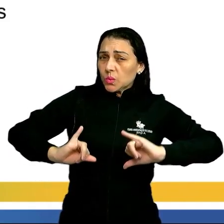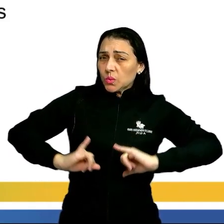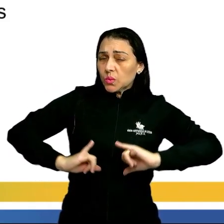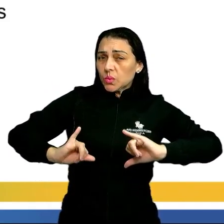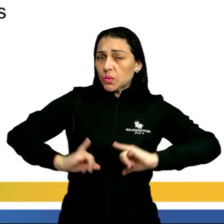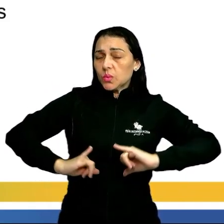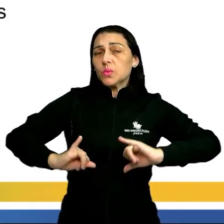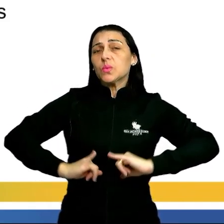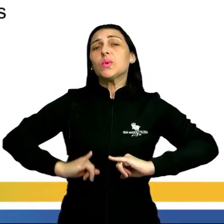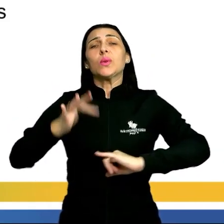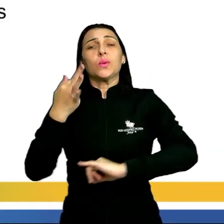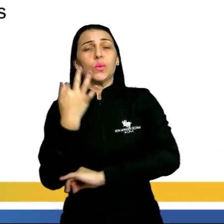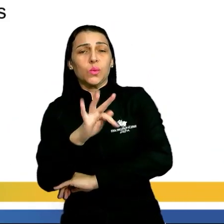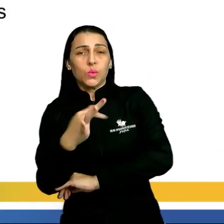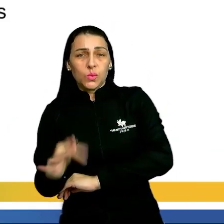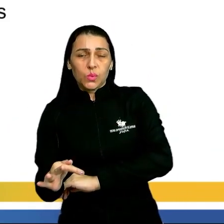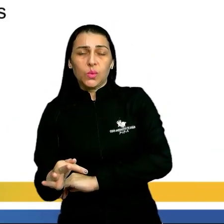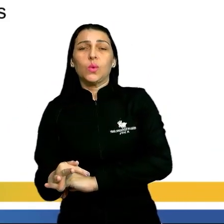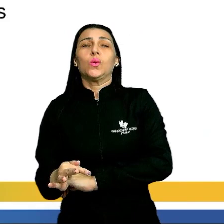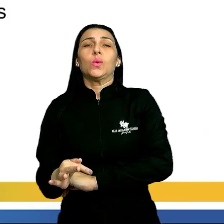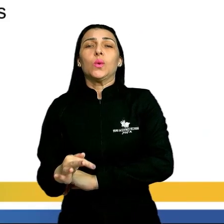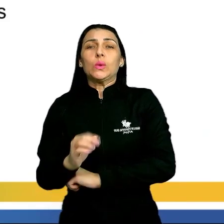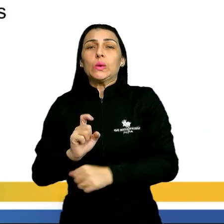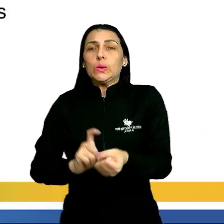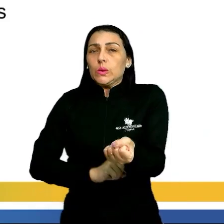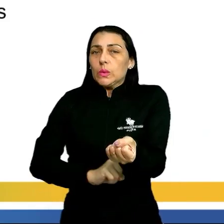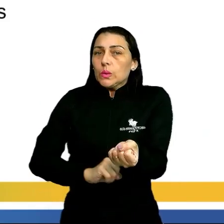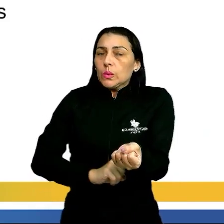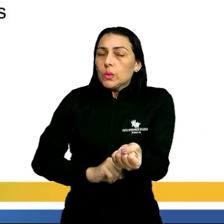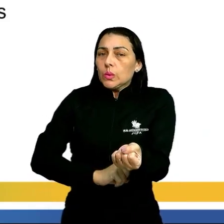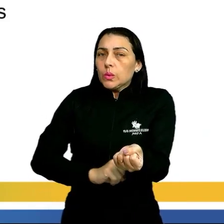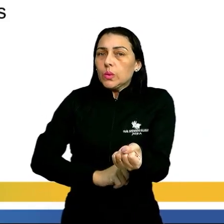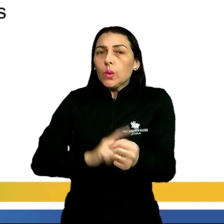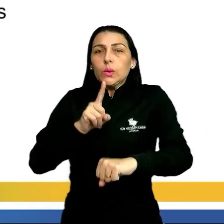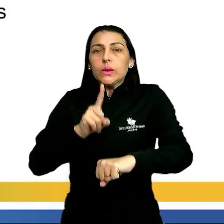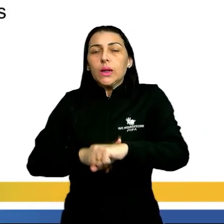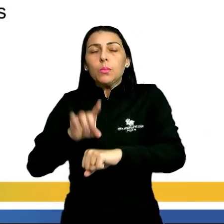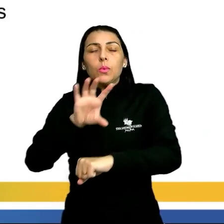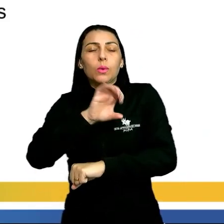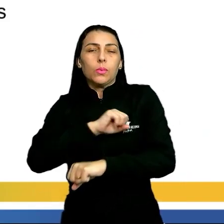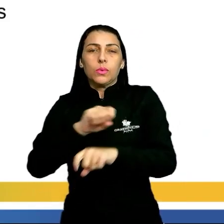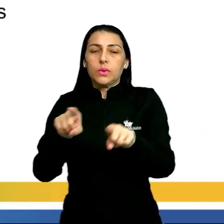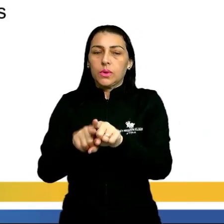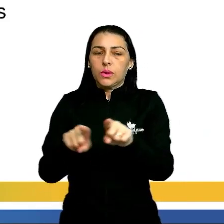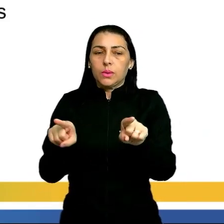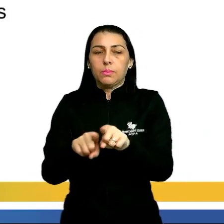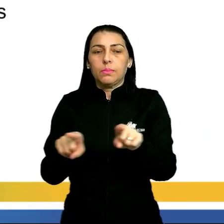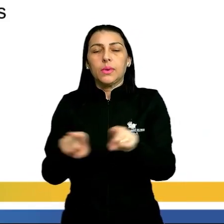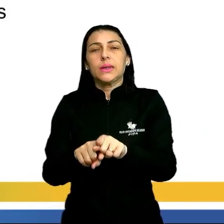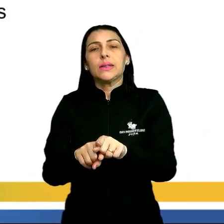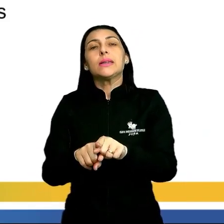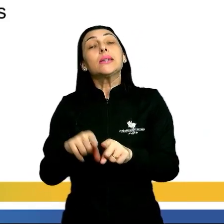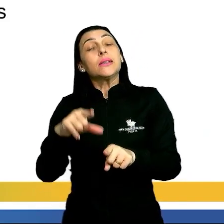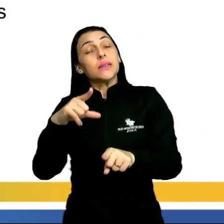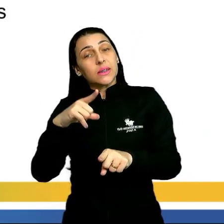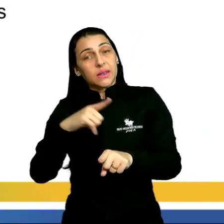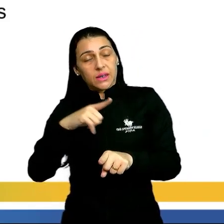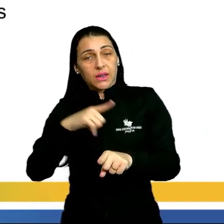a melancolia, o horror, a angústia, o tempo e o amor. Então, a gente tem aí